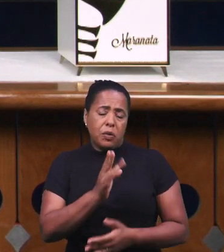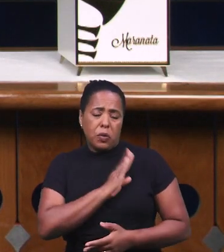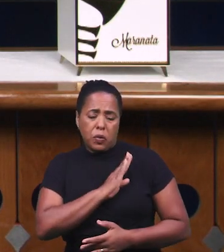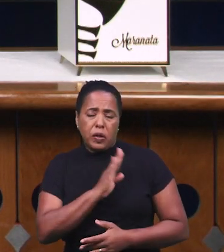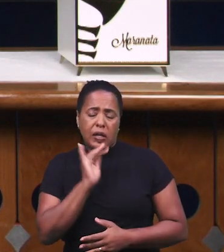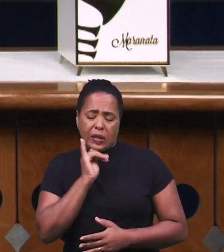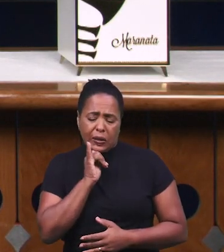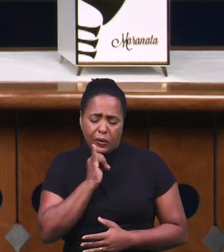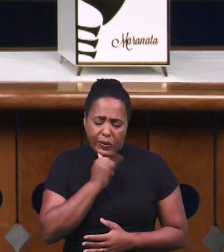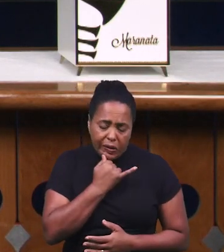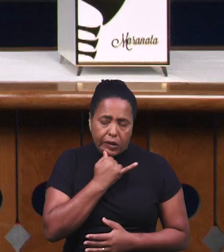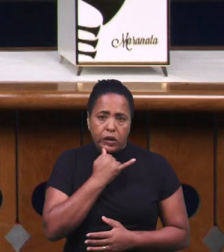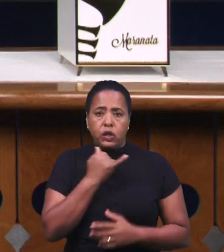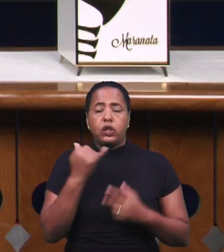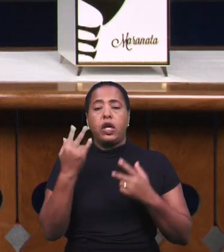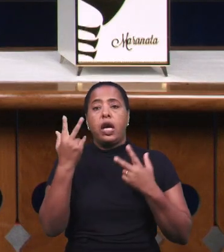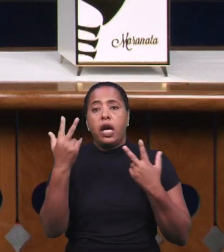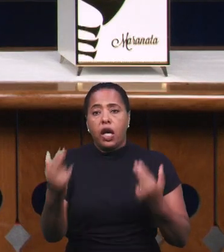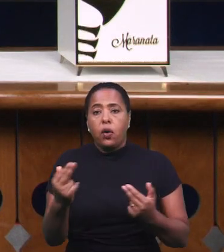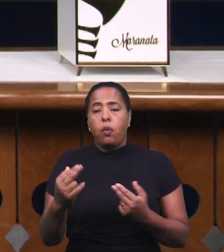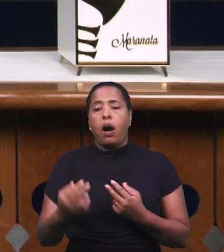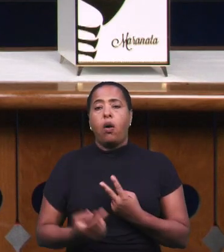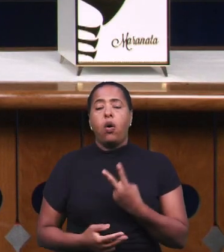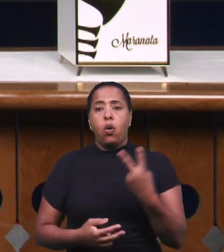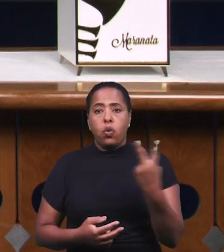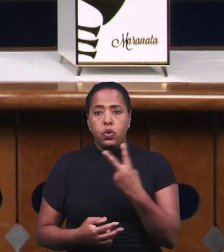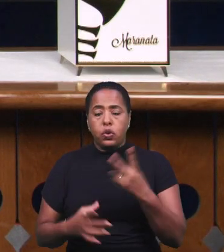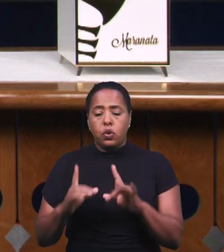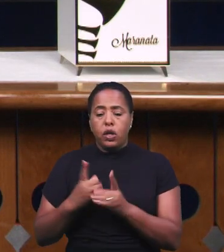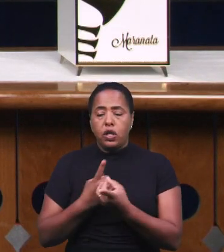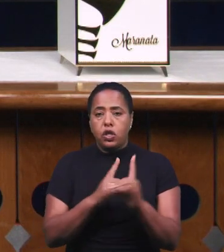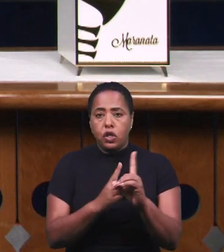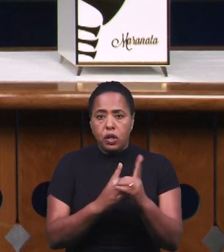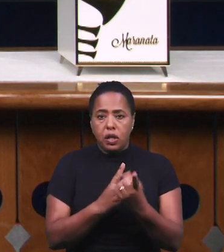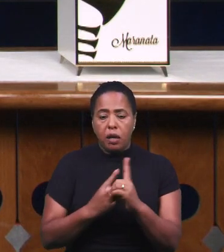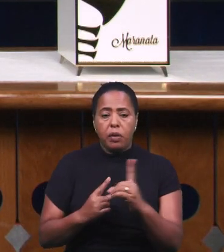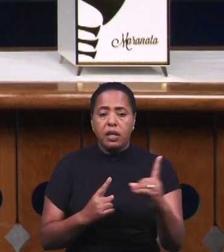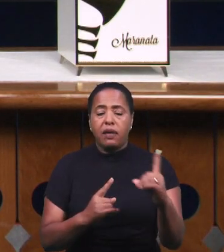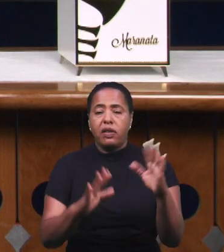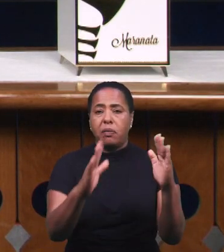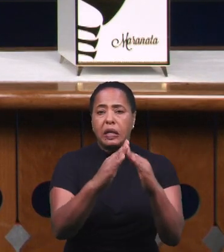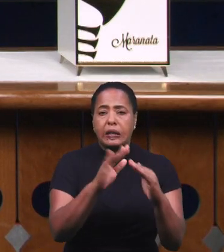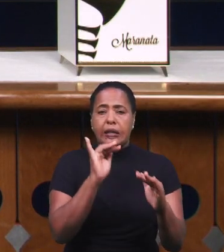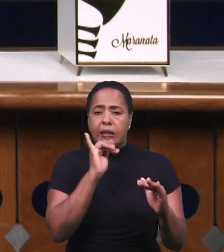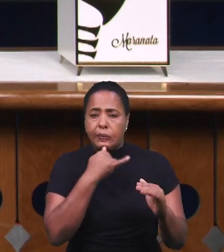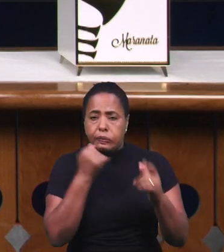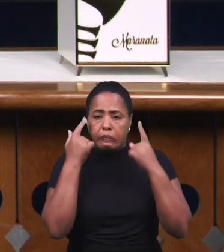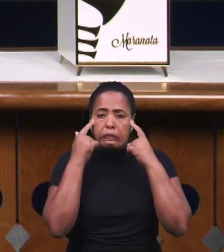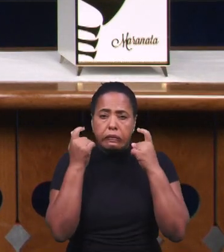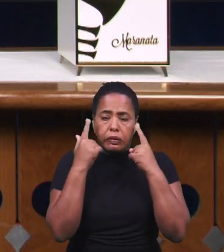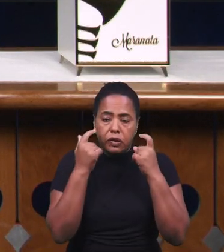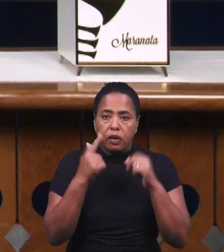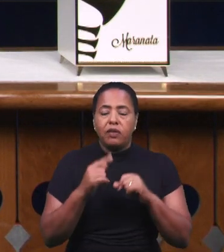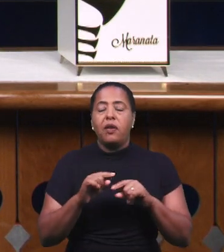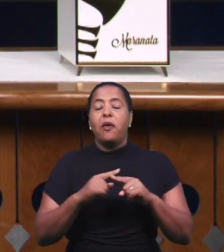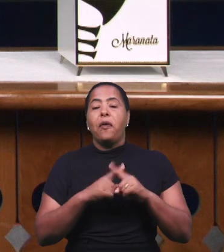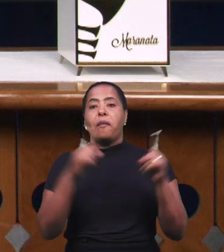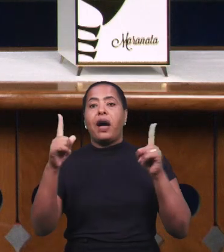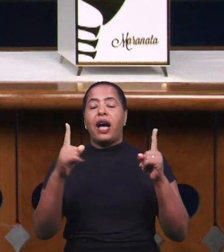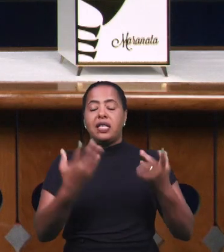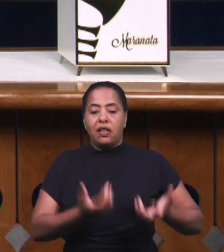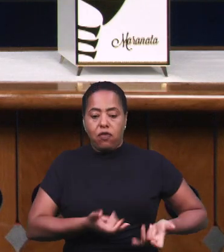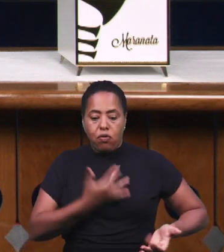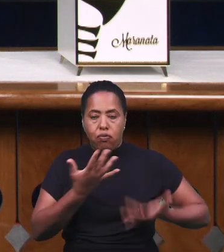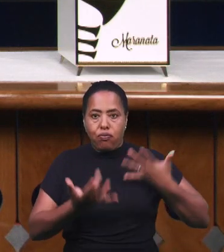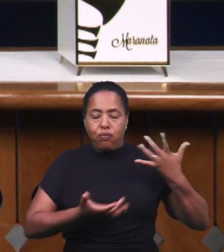estavam daqueles 2 discípulos que estavam voltando para sua casa, tristes, chorando, abatidos, mas eles foram incendiados